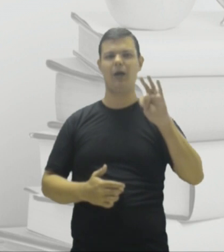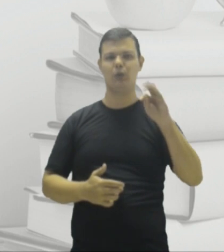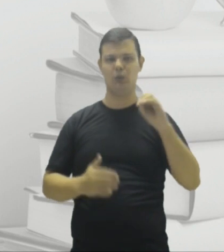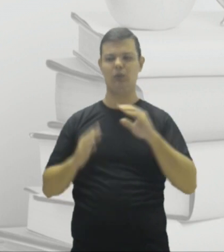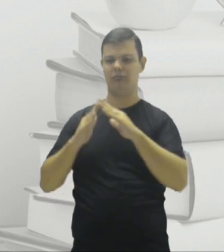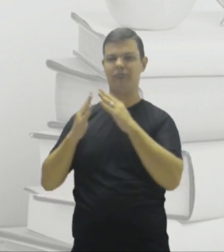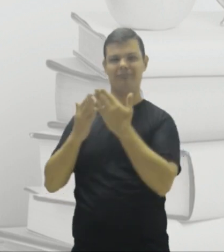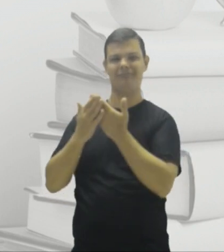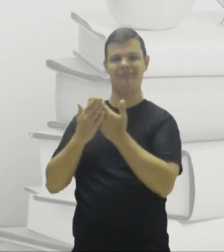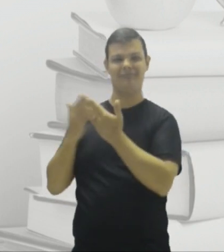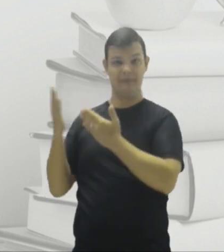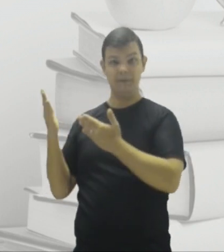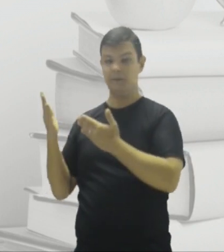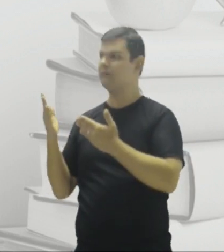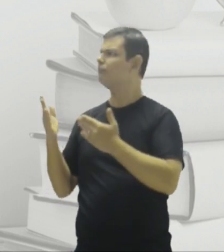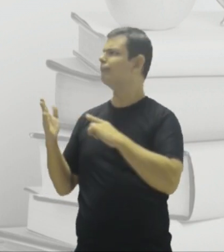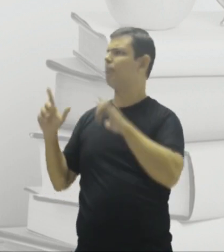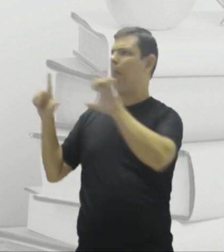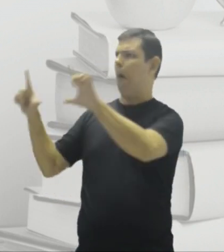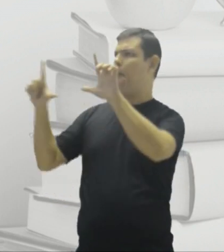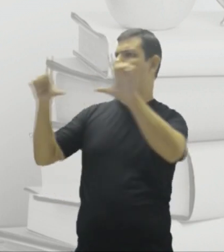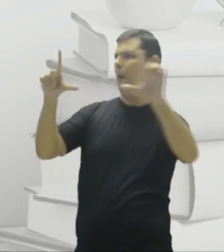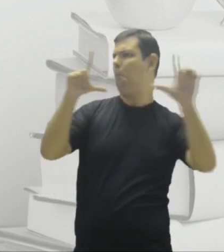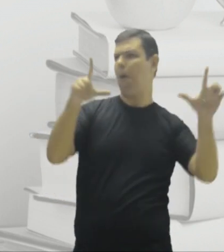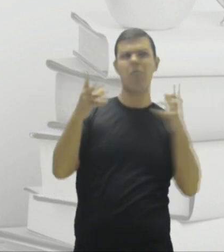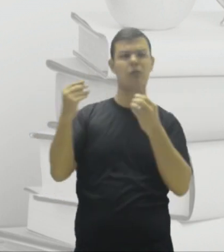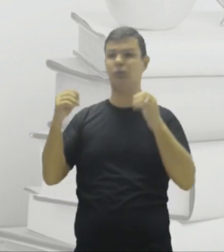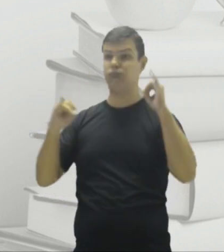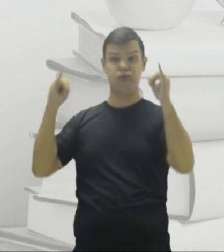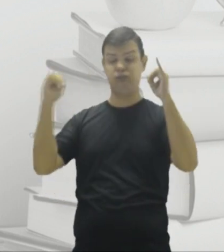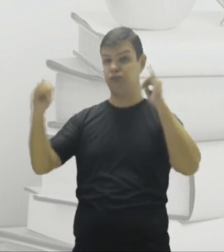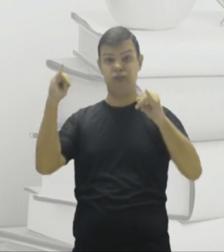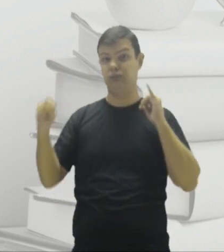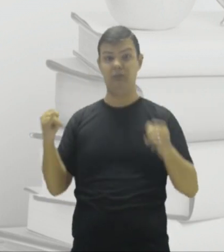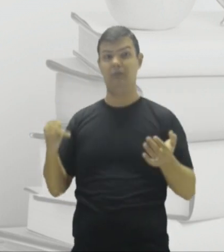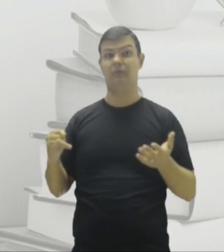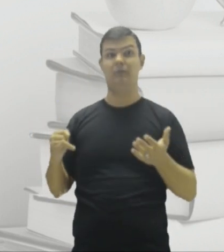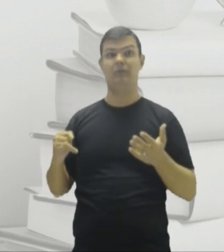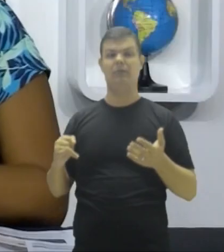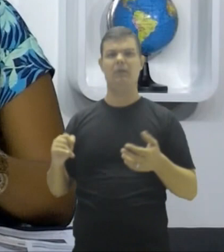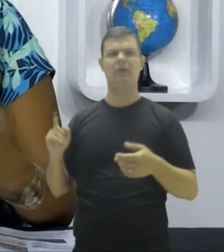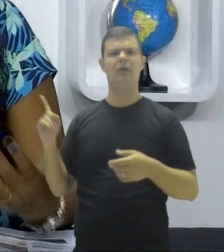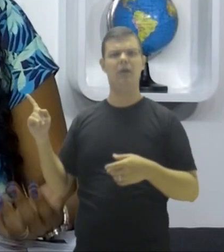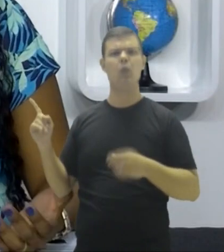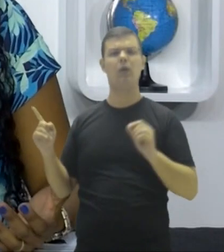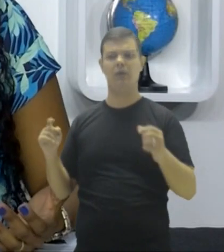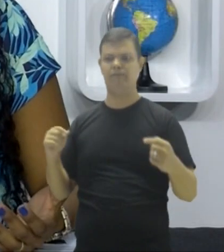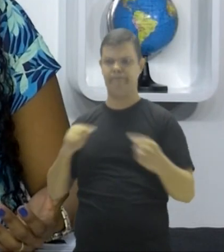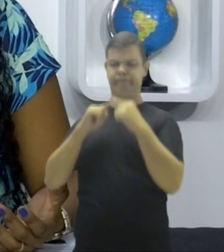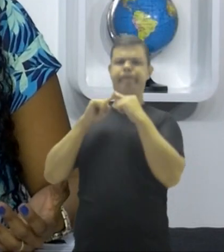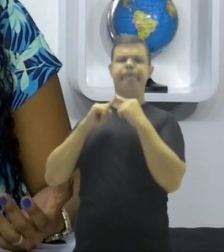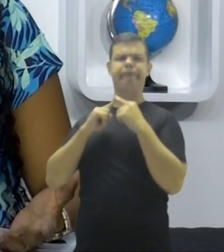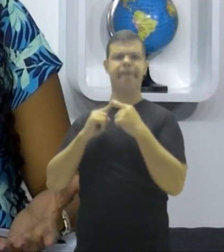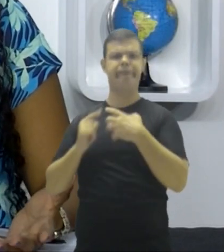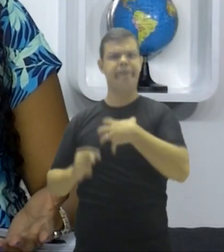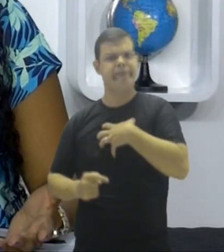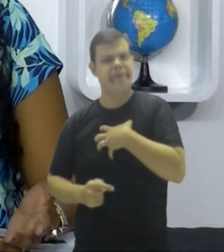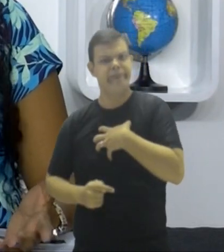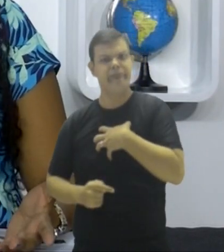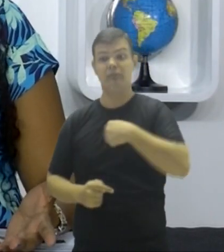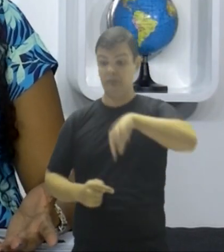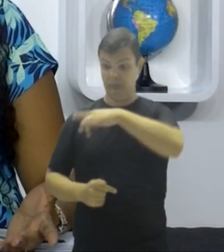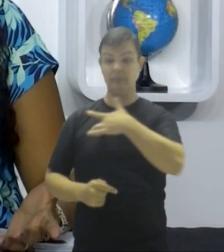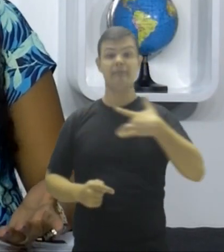Polo Joalheiro. Observe quantas placas, quantas propagandas. Isso aí afeta também a